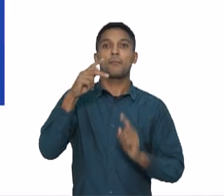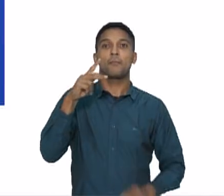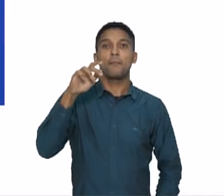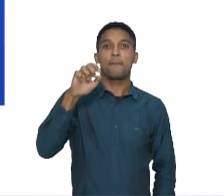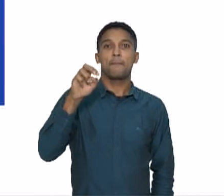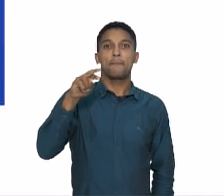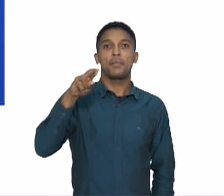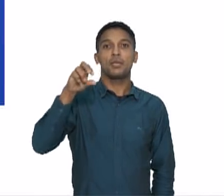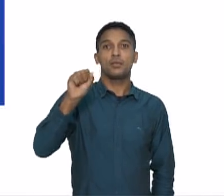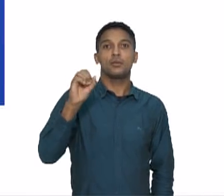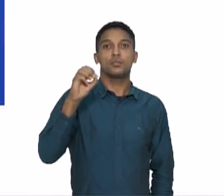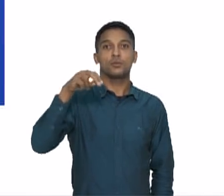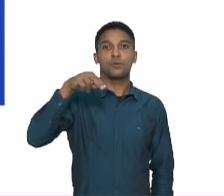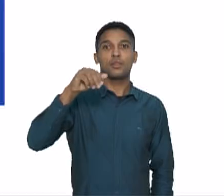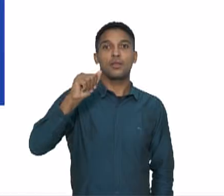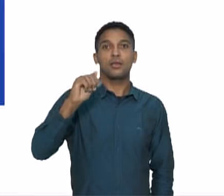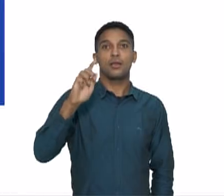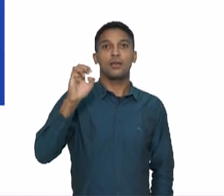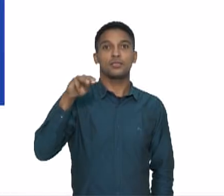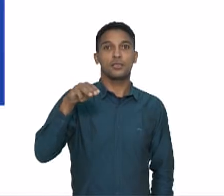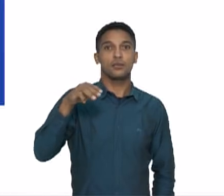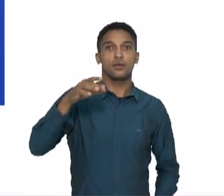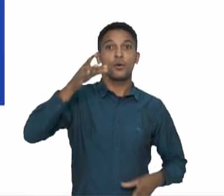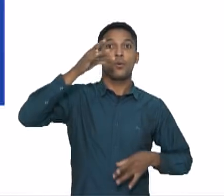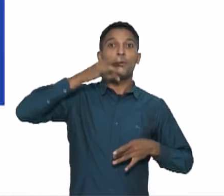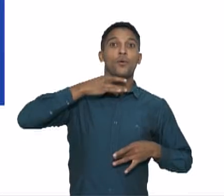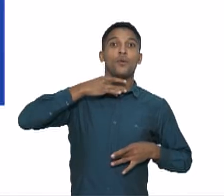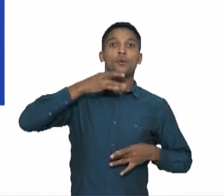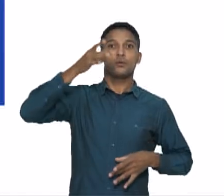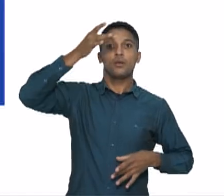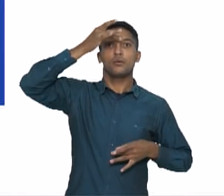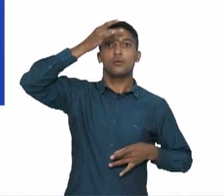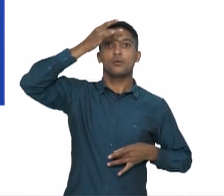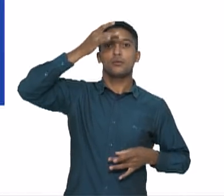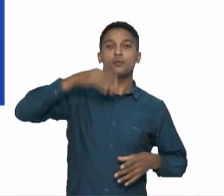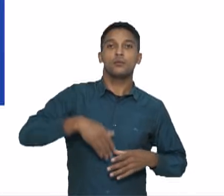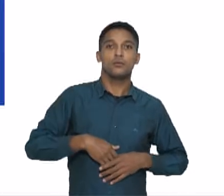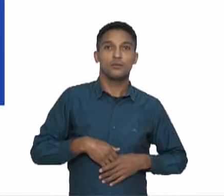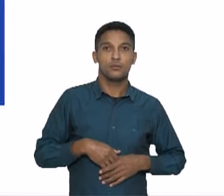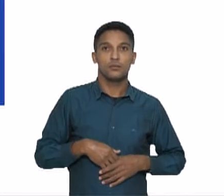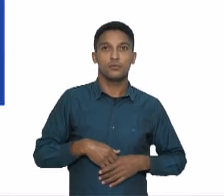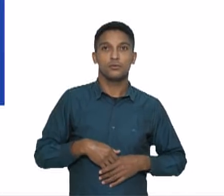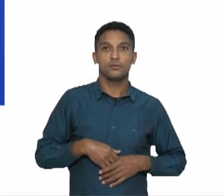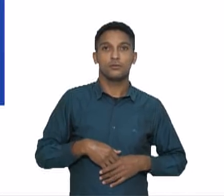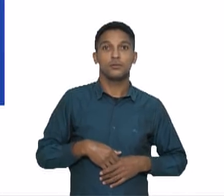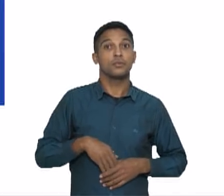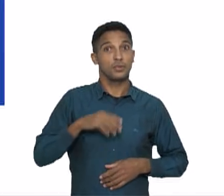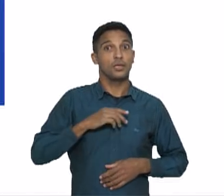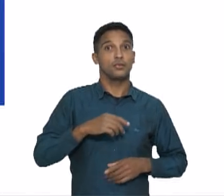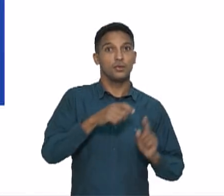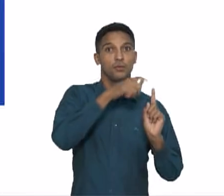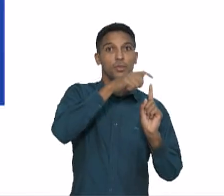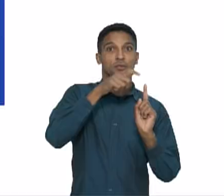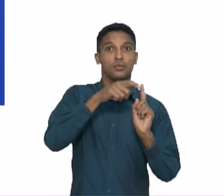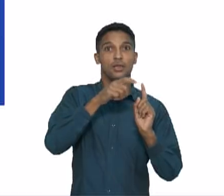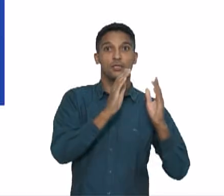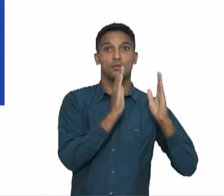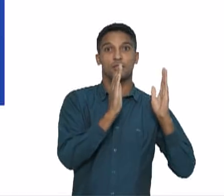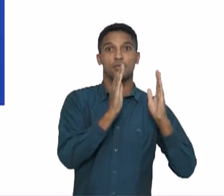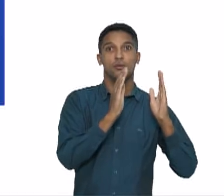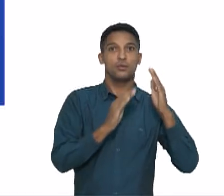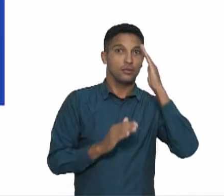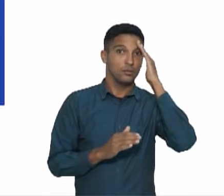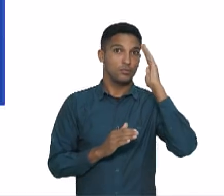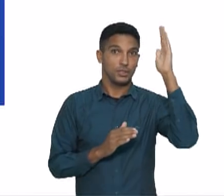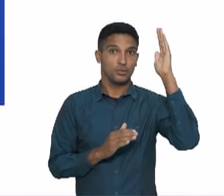no enredo, a gente pode ter personagens principais e personagens secundários, né? Os